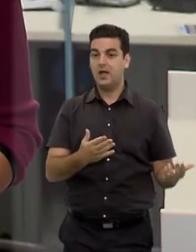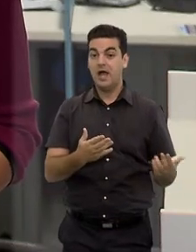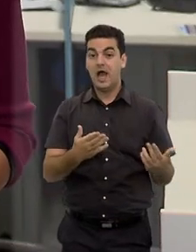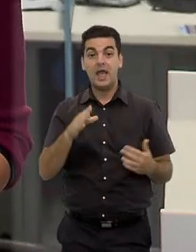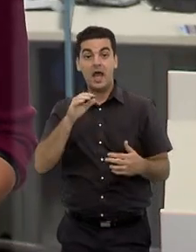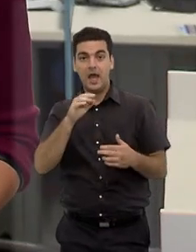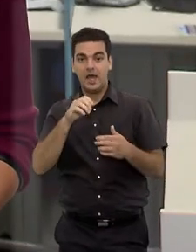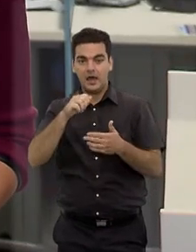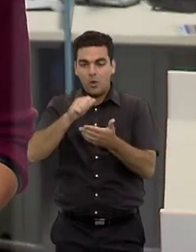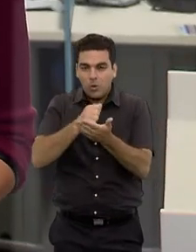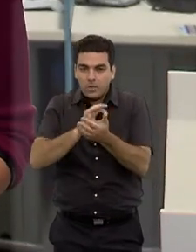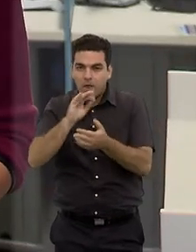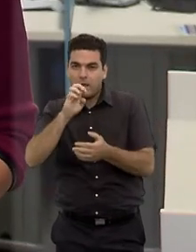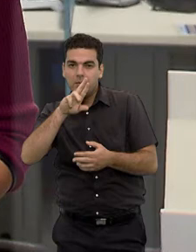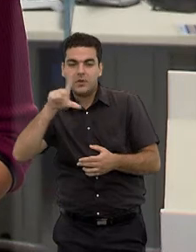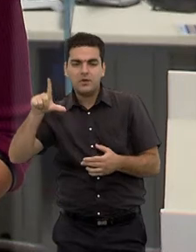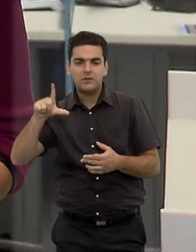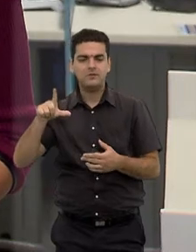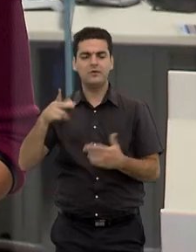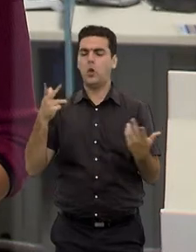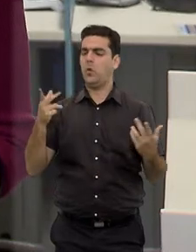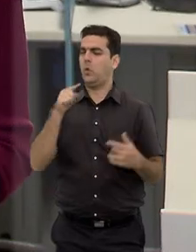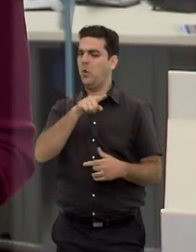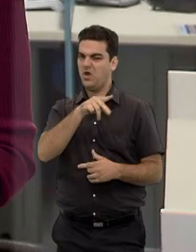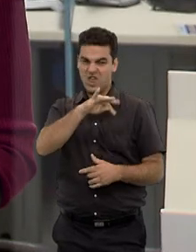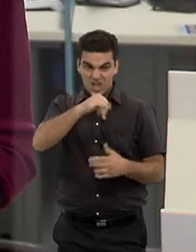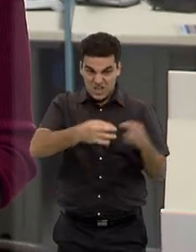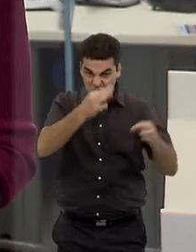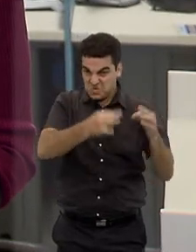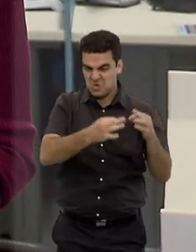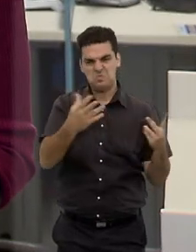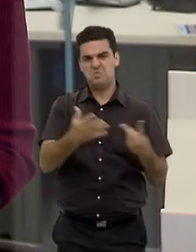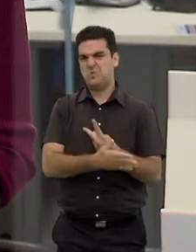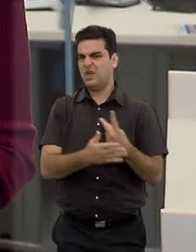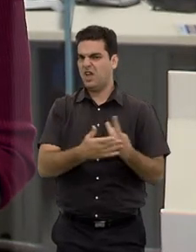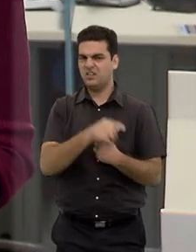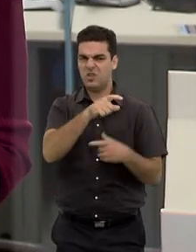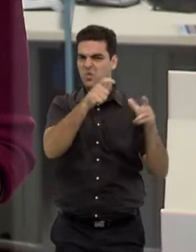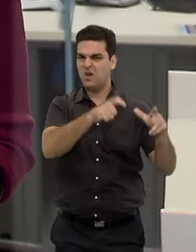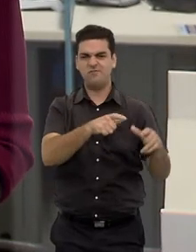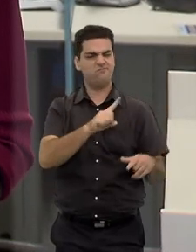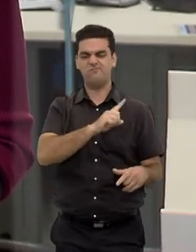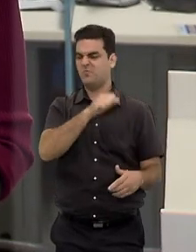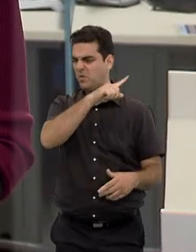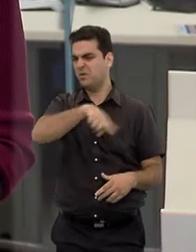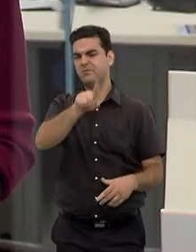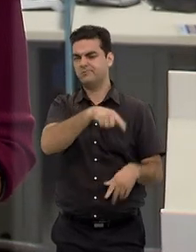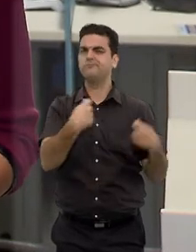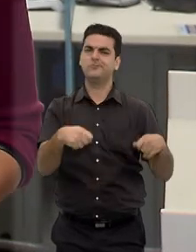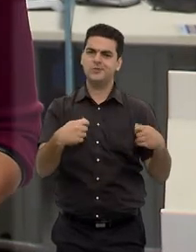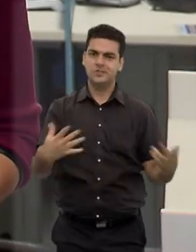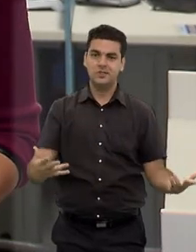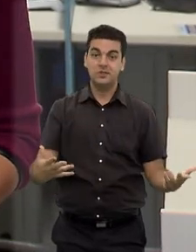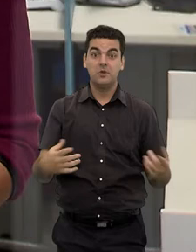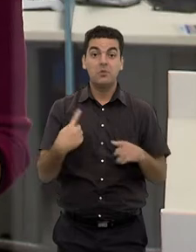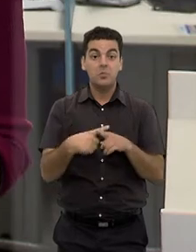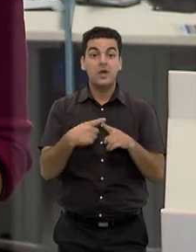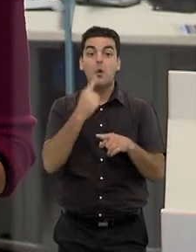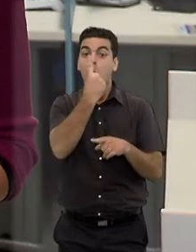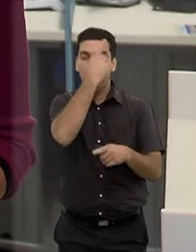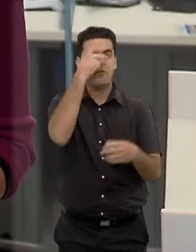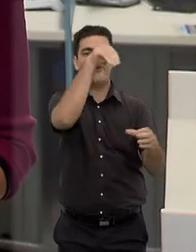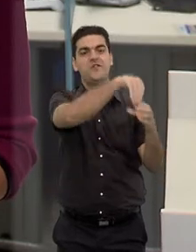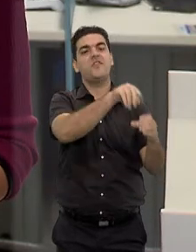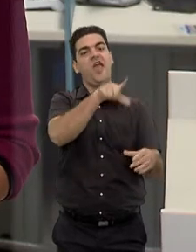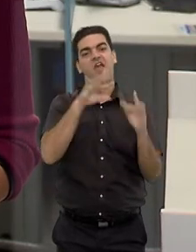público. A editora Abril, responsável pela revista, alegou que a decisão do Tribunal de Justiça de Sergipe deveria ser suspensa, porque um